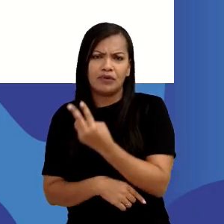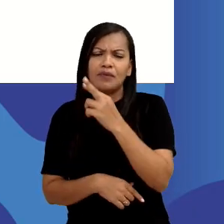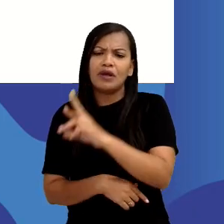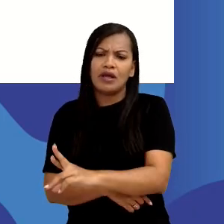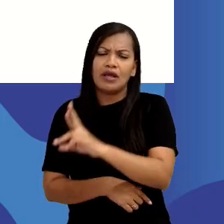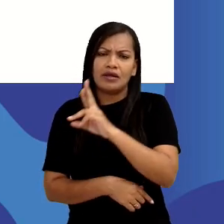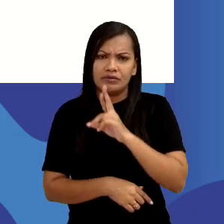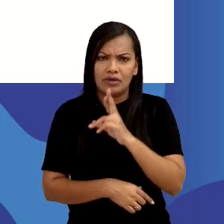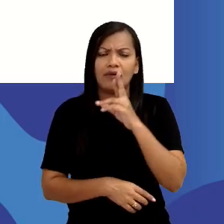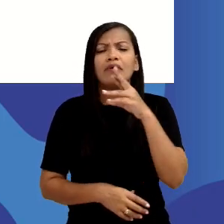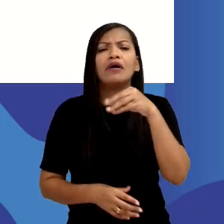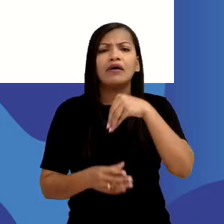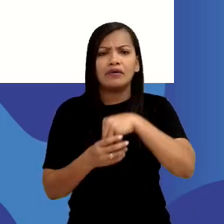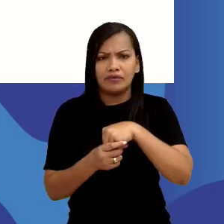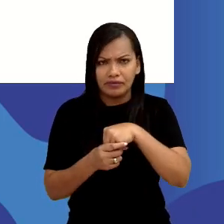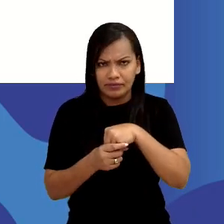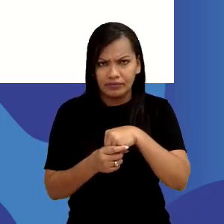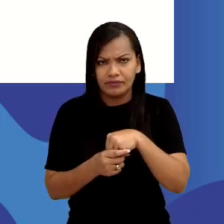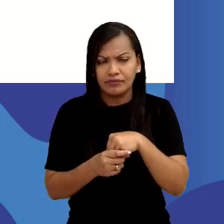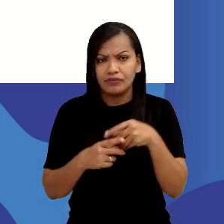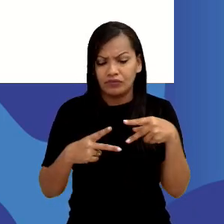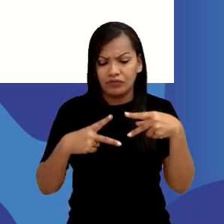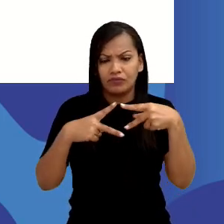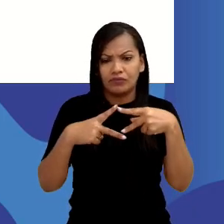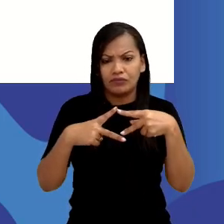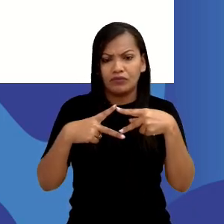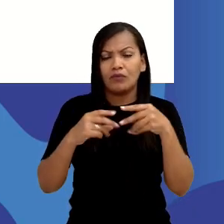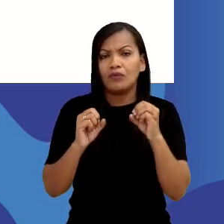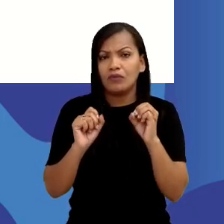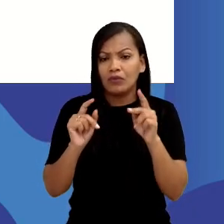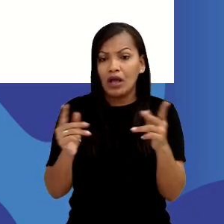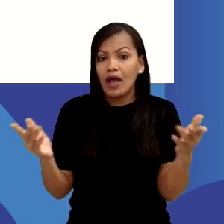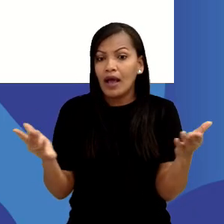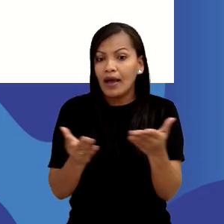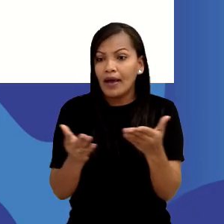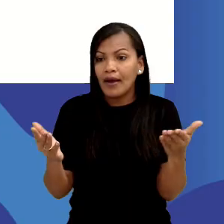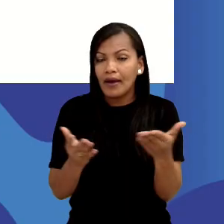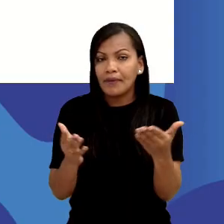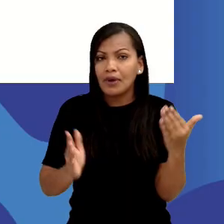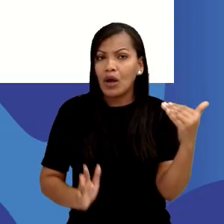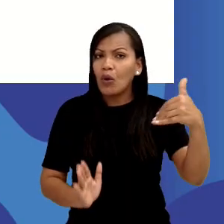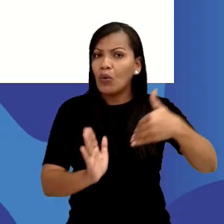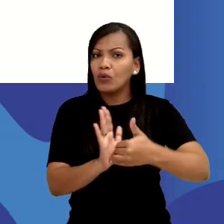a área do losango, ok? Bora agora para a nossa